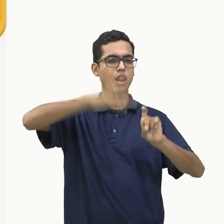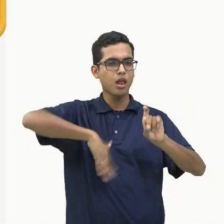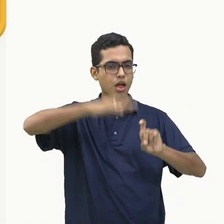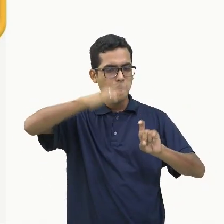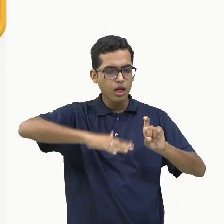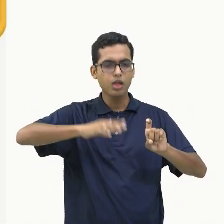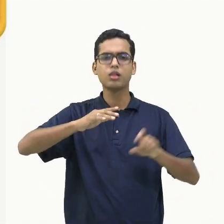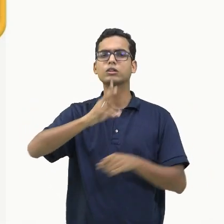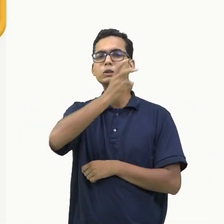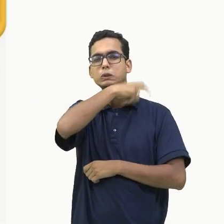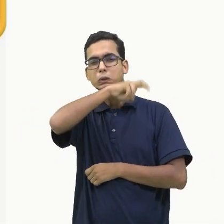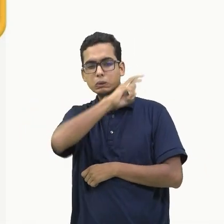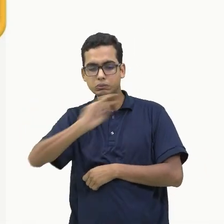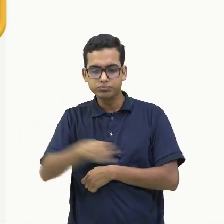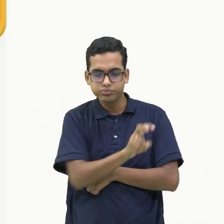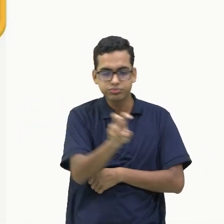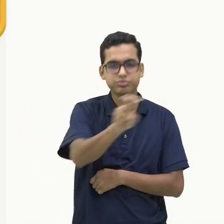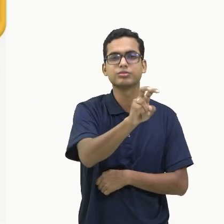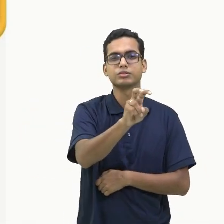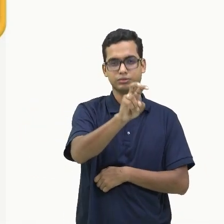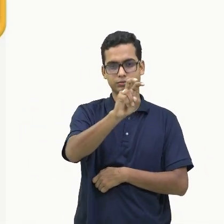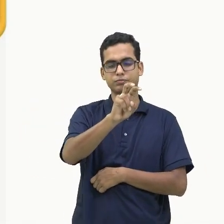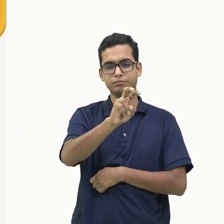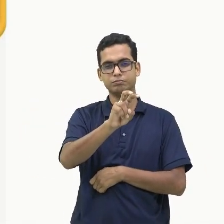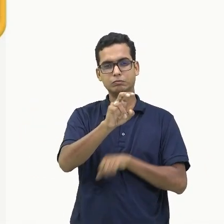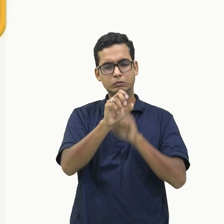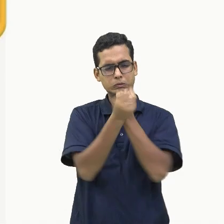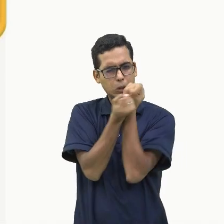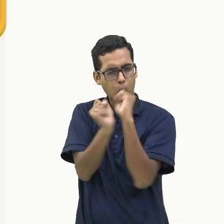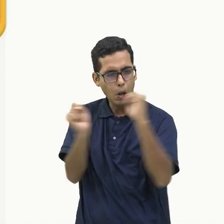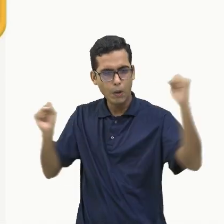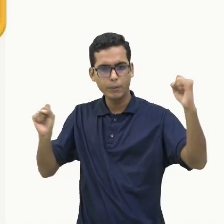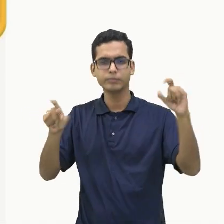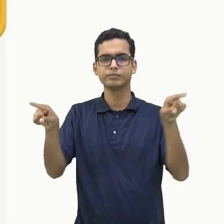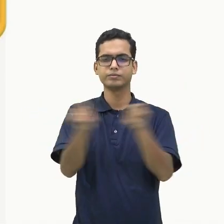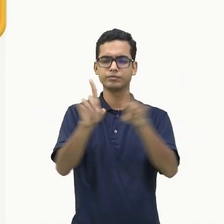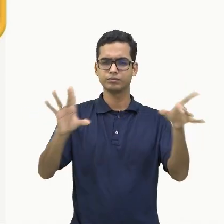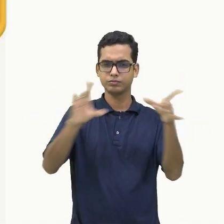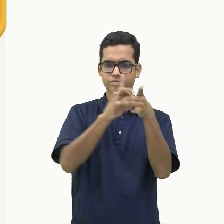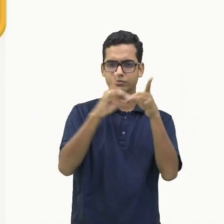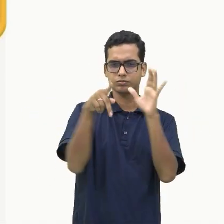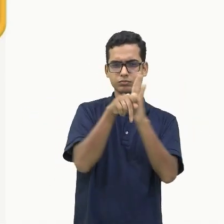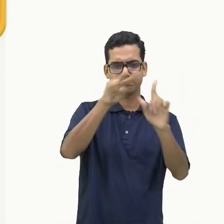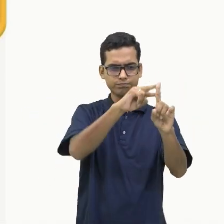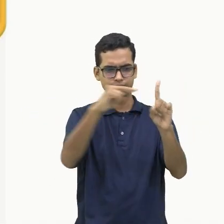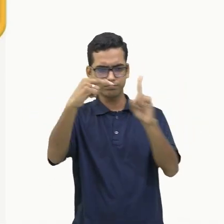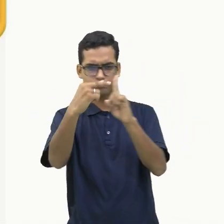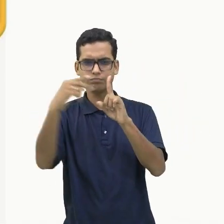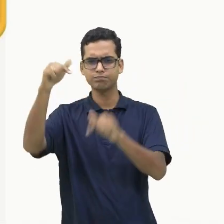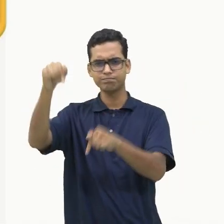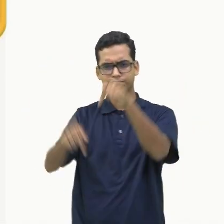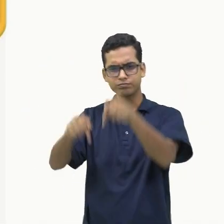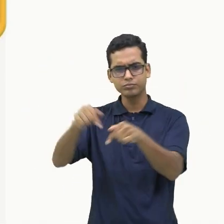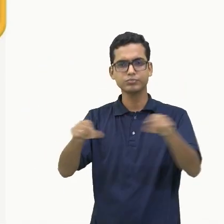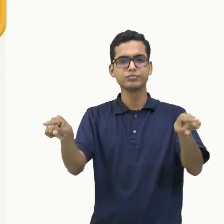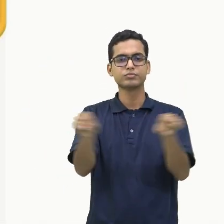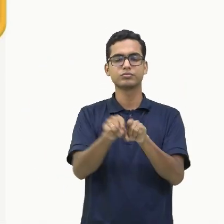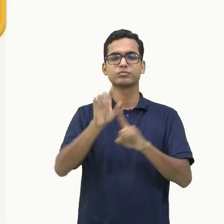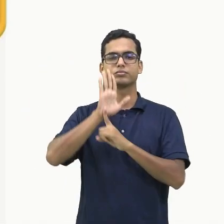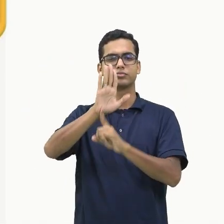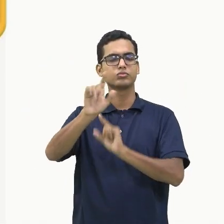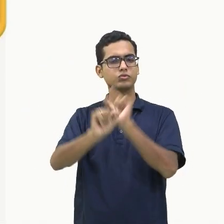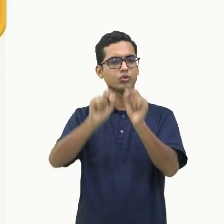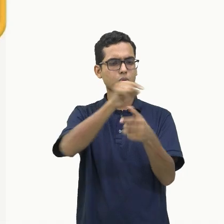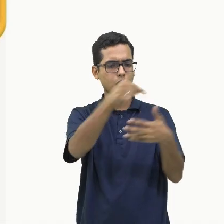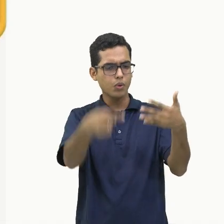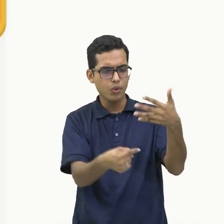grande. Tá? E aqui nessa conexão da visão da química, foram